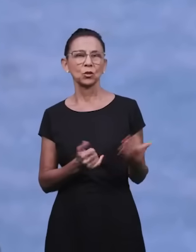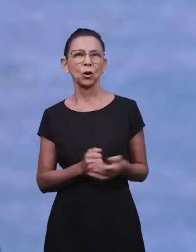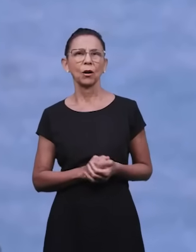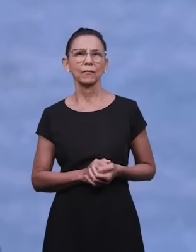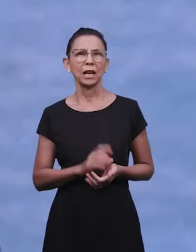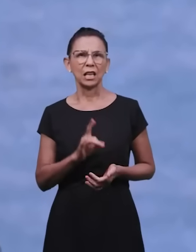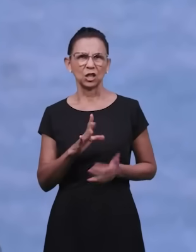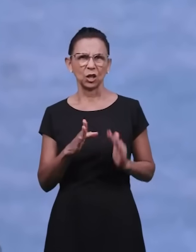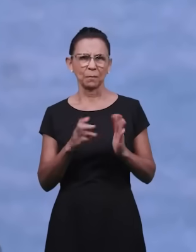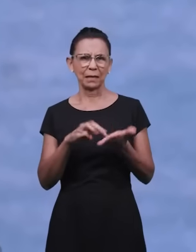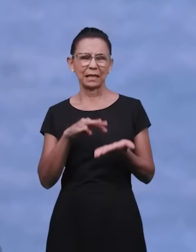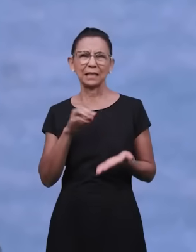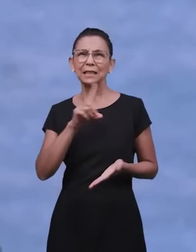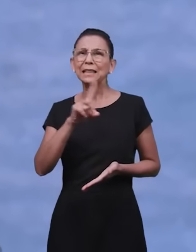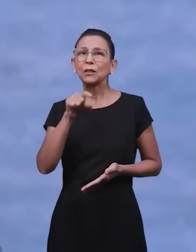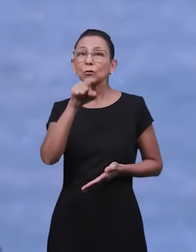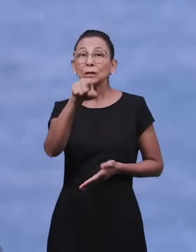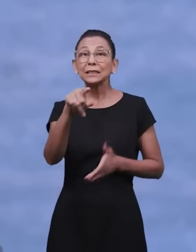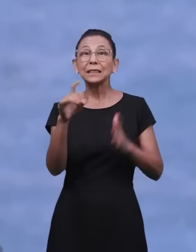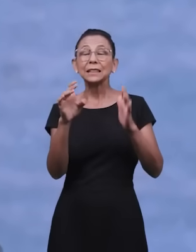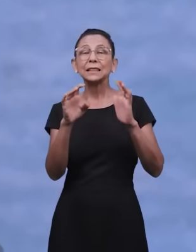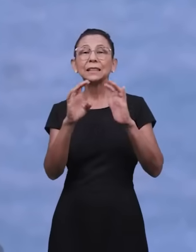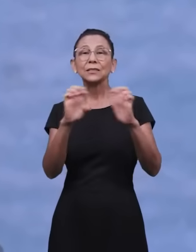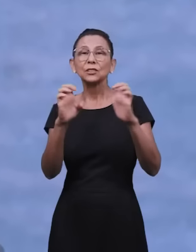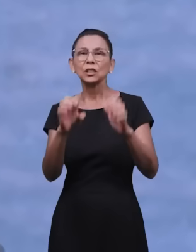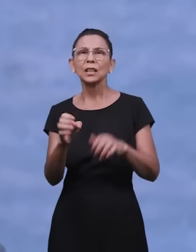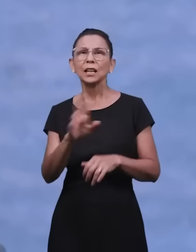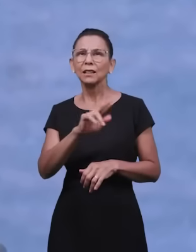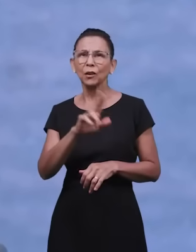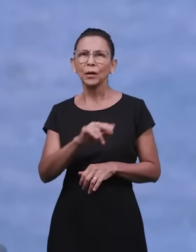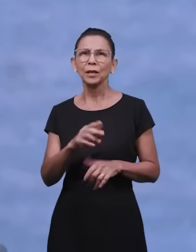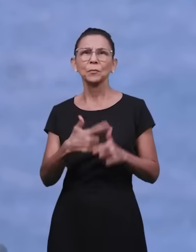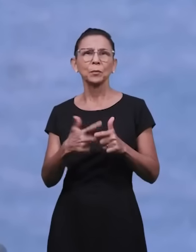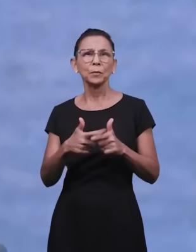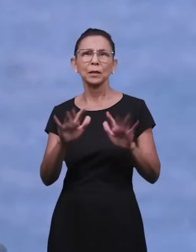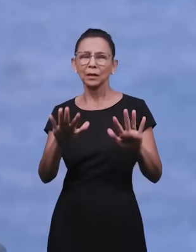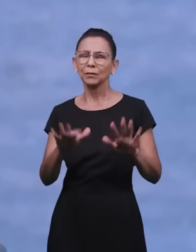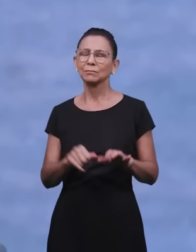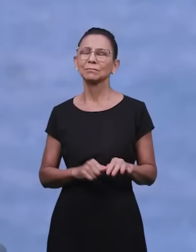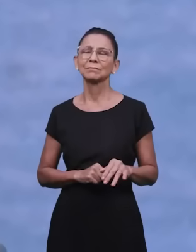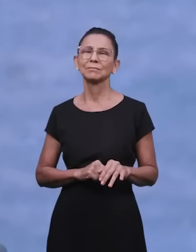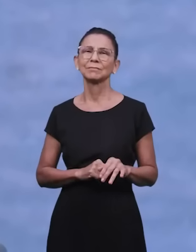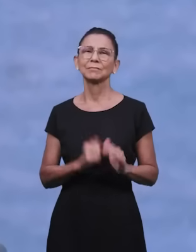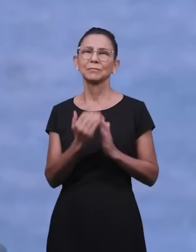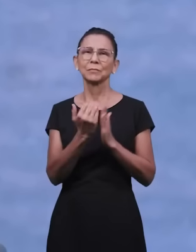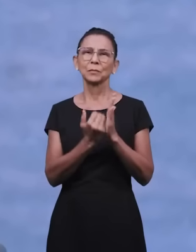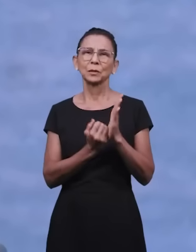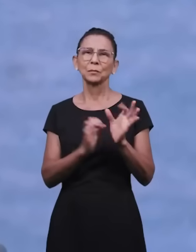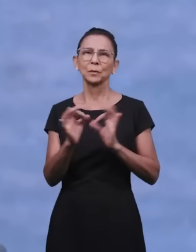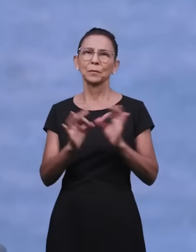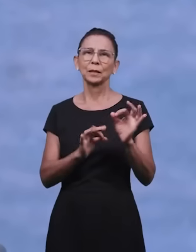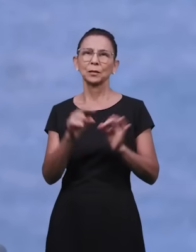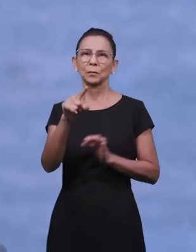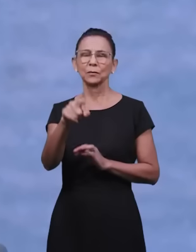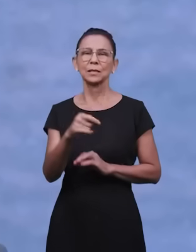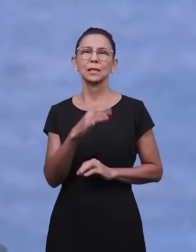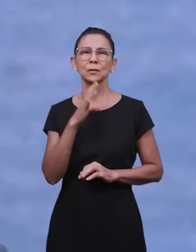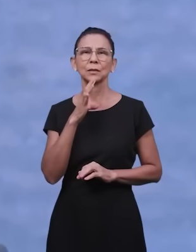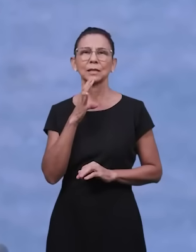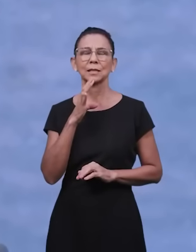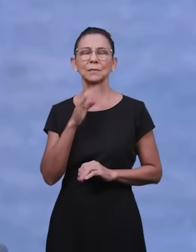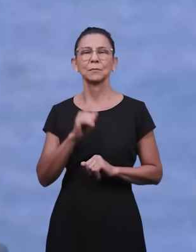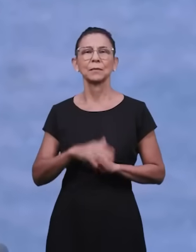Cristã Maranata, você que é evangélico, você que nem é evangélico, mas o programa ele é feito para que você tenha essa oportunidade de conhecer mais